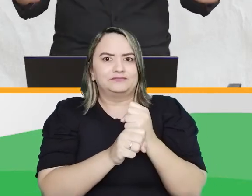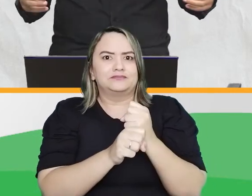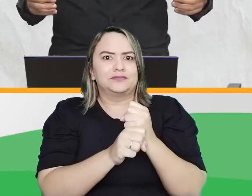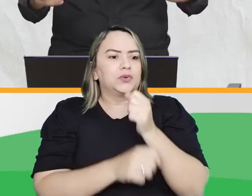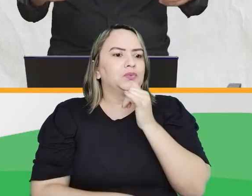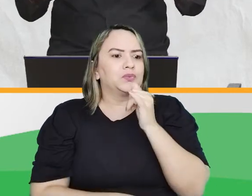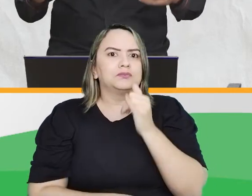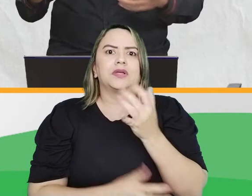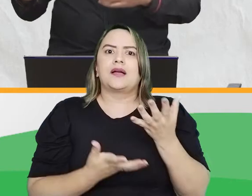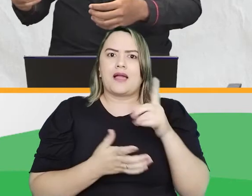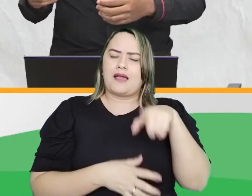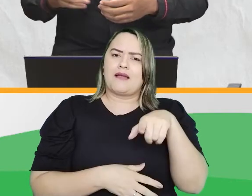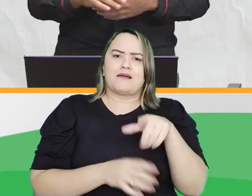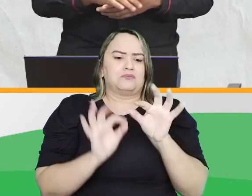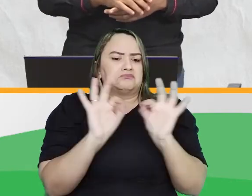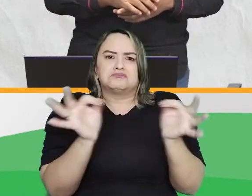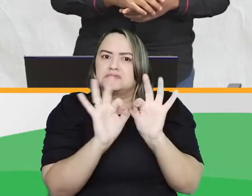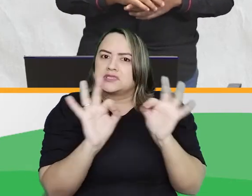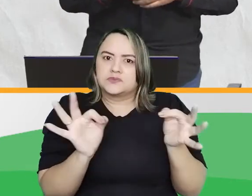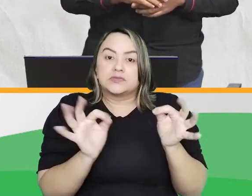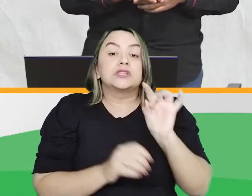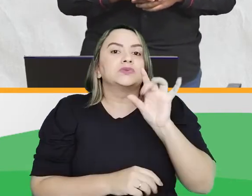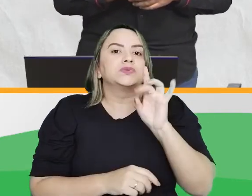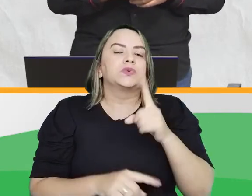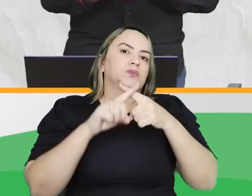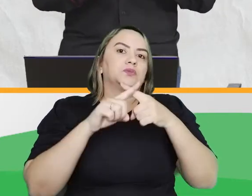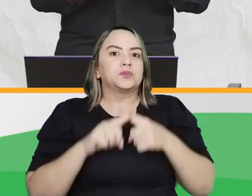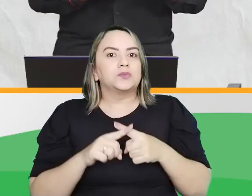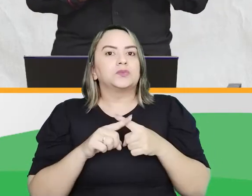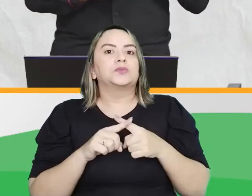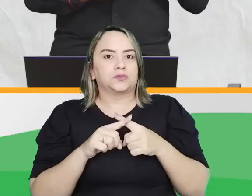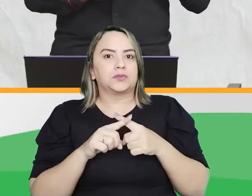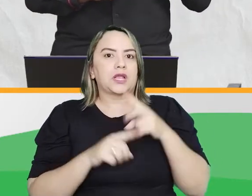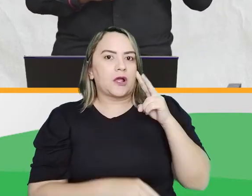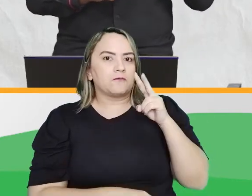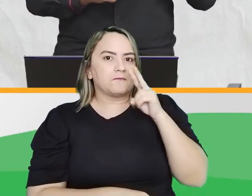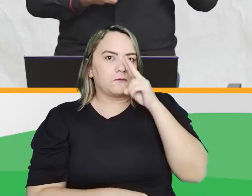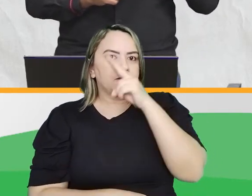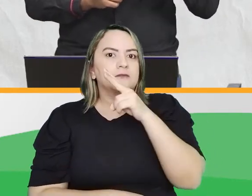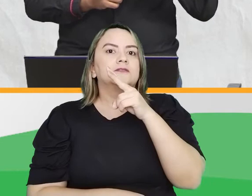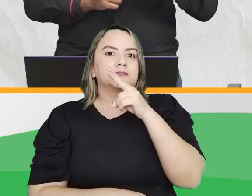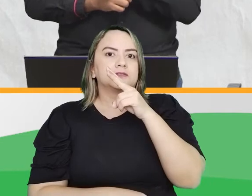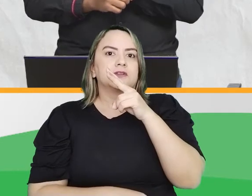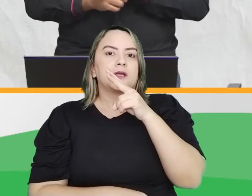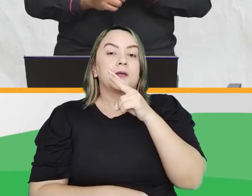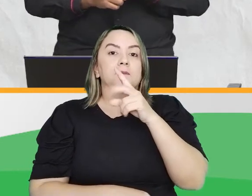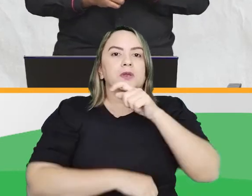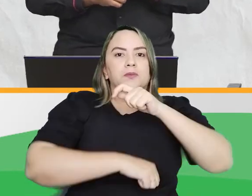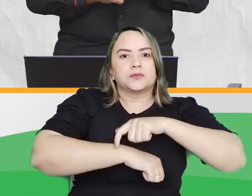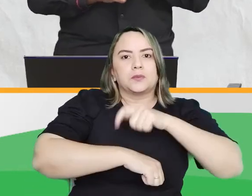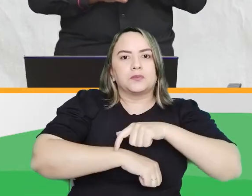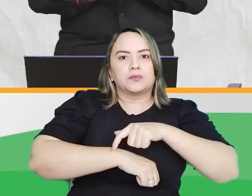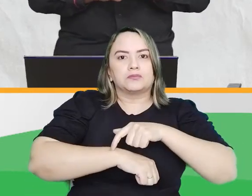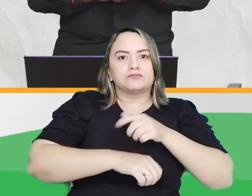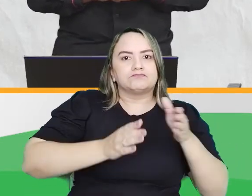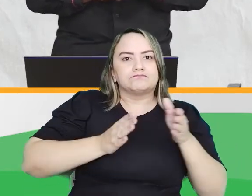calculo a energia consumida por esse ar-condicionado? É simples. Basta você multiplicar a potência dele